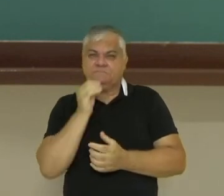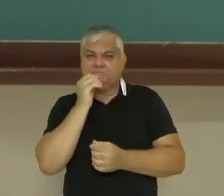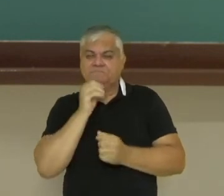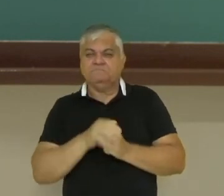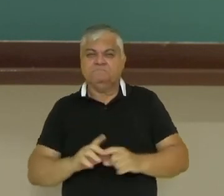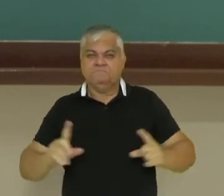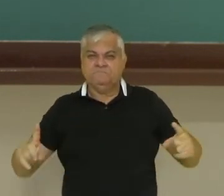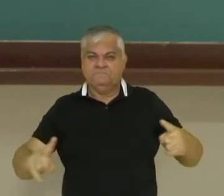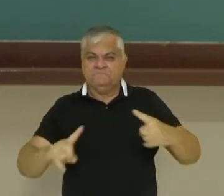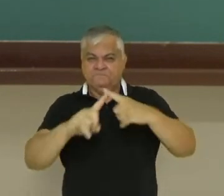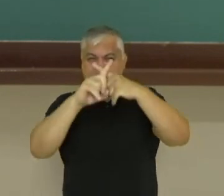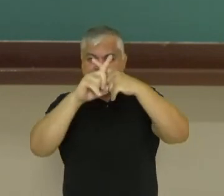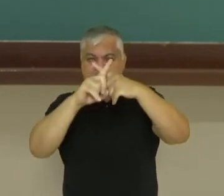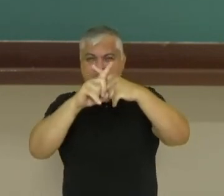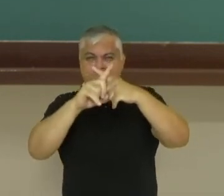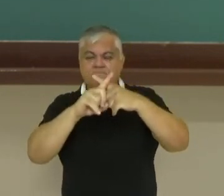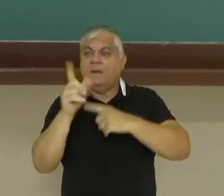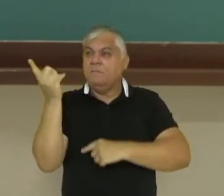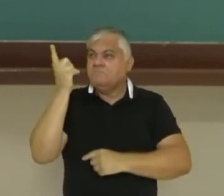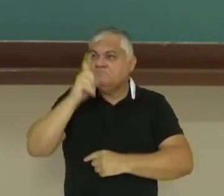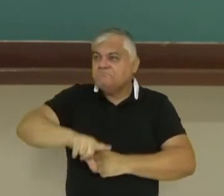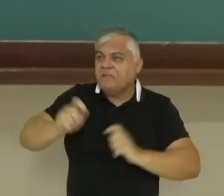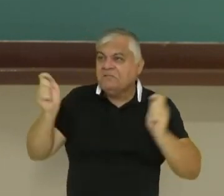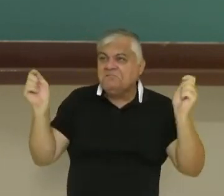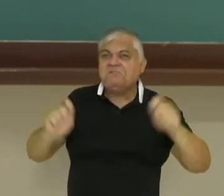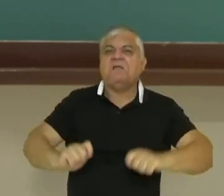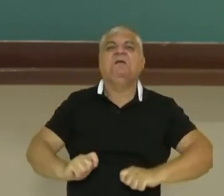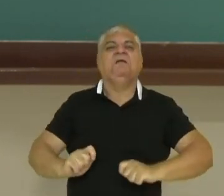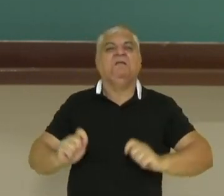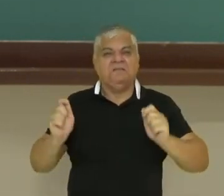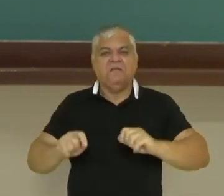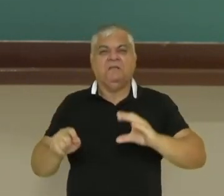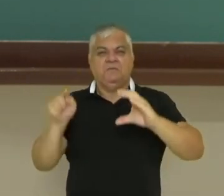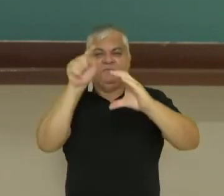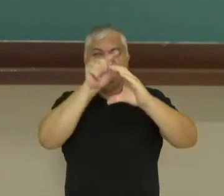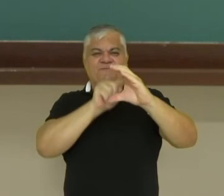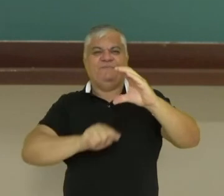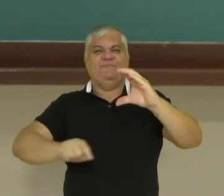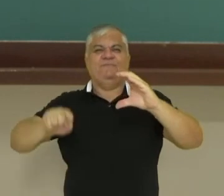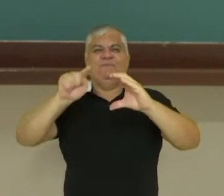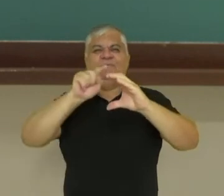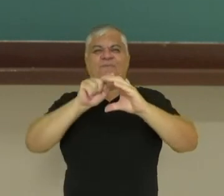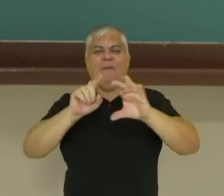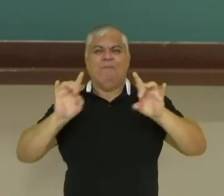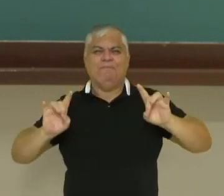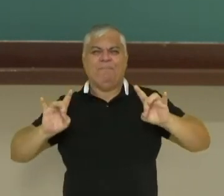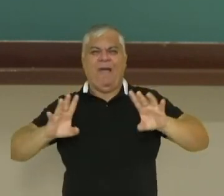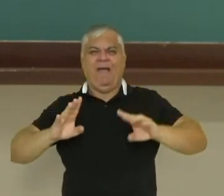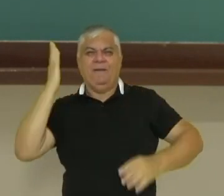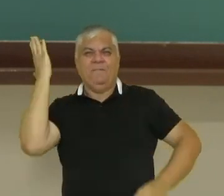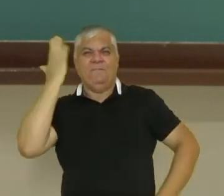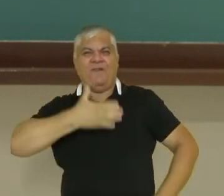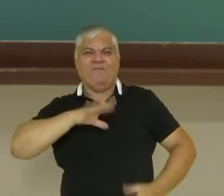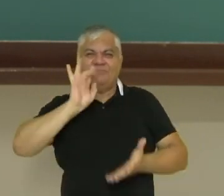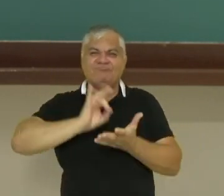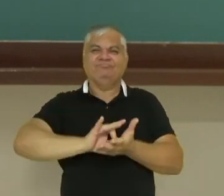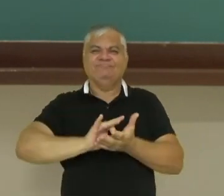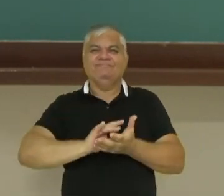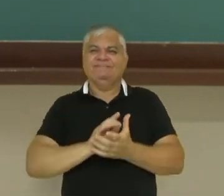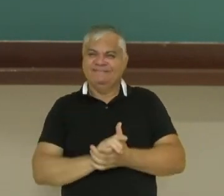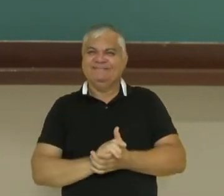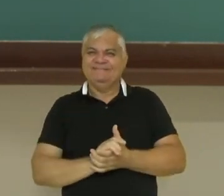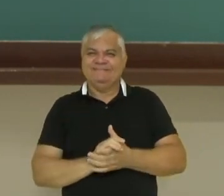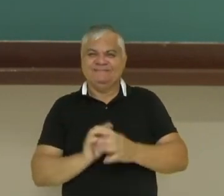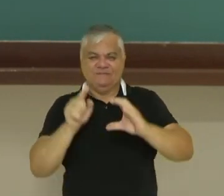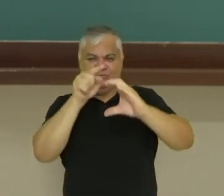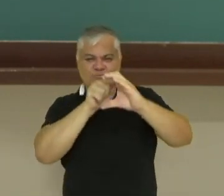proporção de arcos, ele conseguiu achar ali, né, a circunferência da Terra com uma precisão absurda para a época,